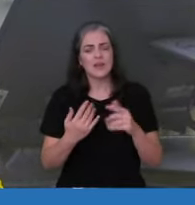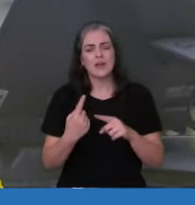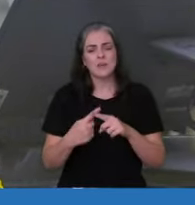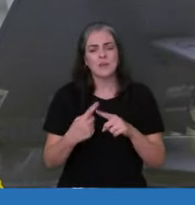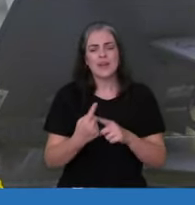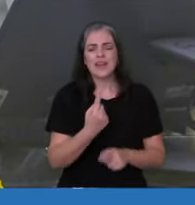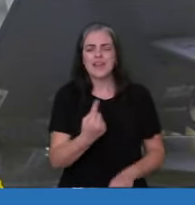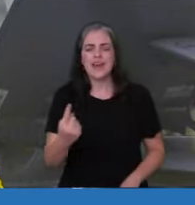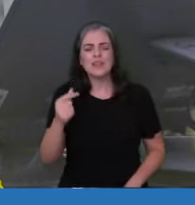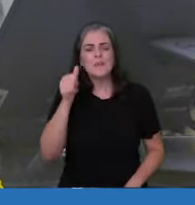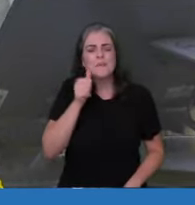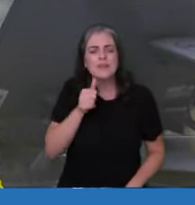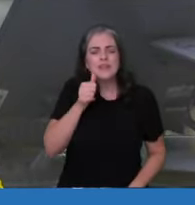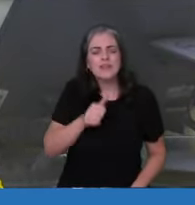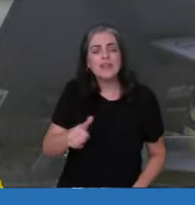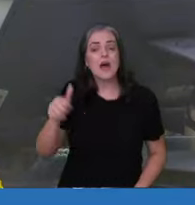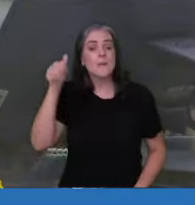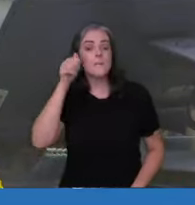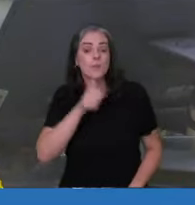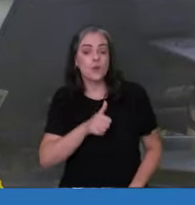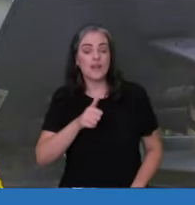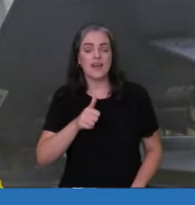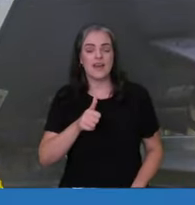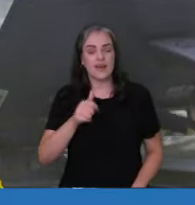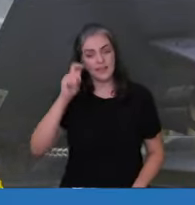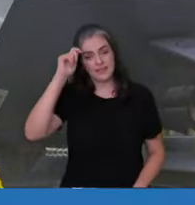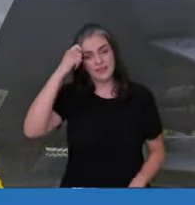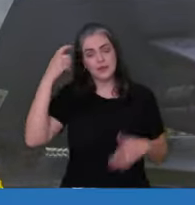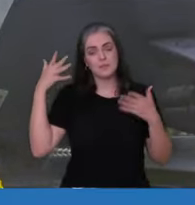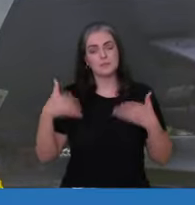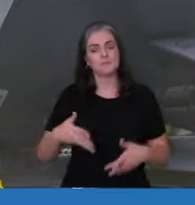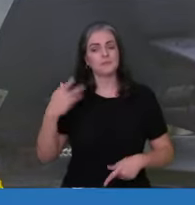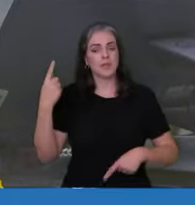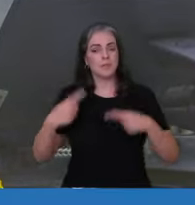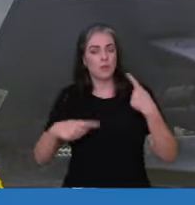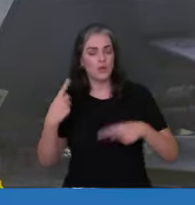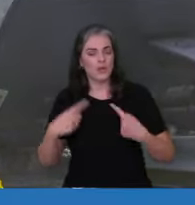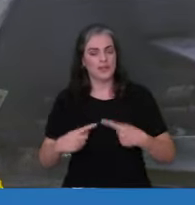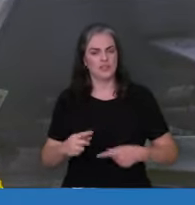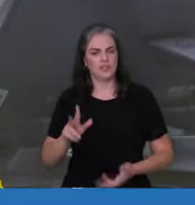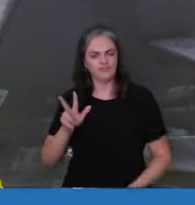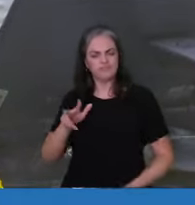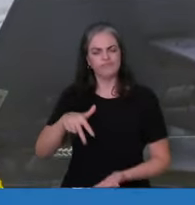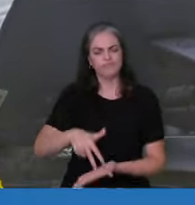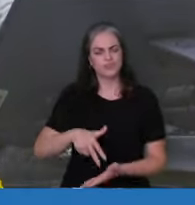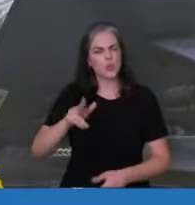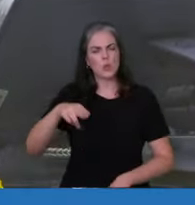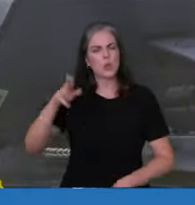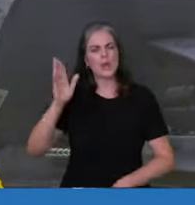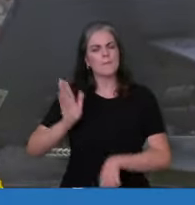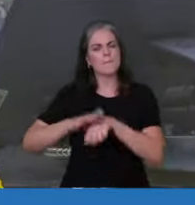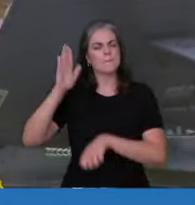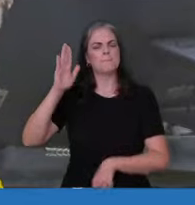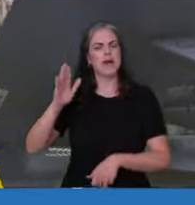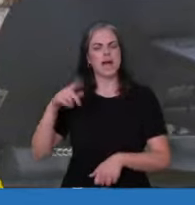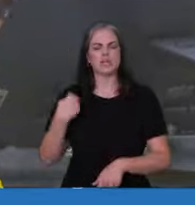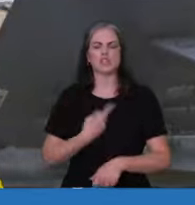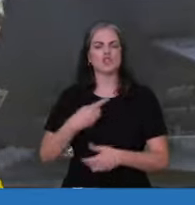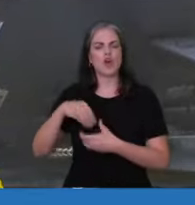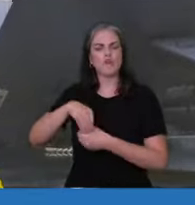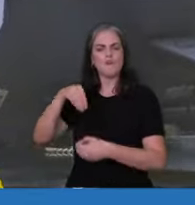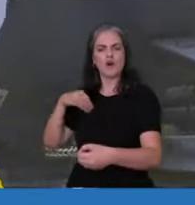mulher negra que ocupa o espaço da política e diz: nunca mais sem nós, essa é a voz de